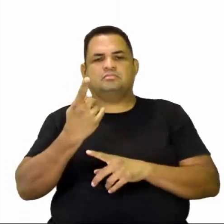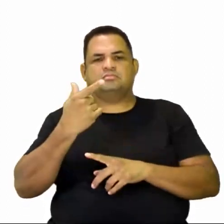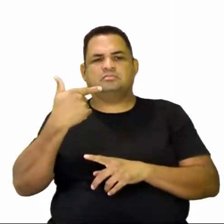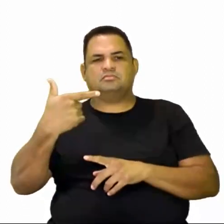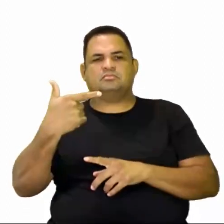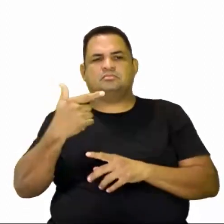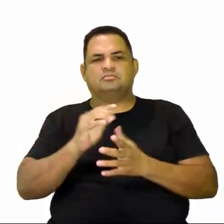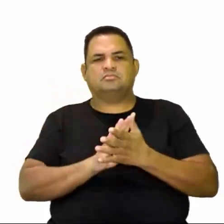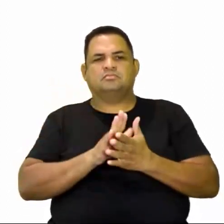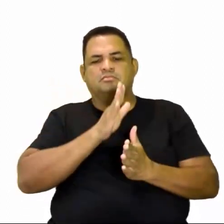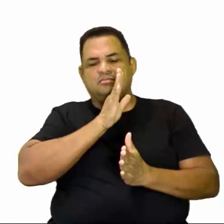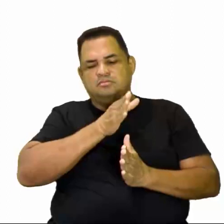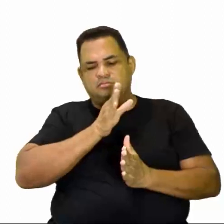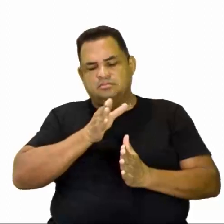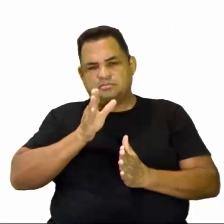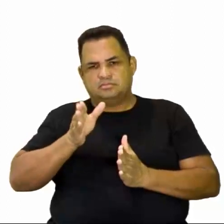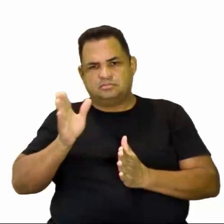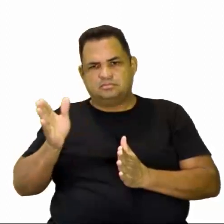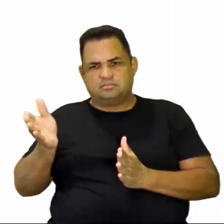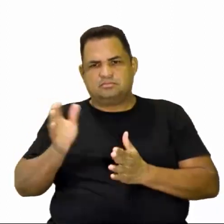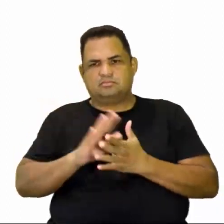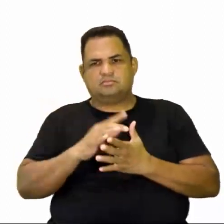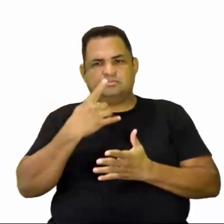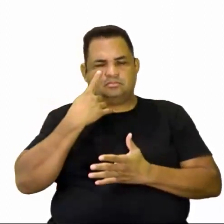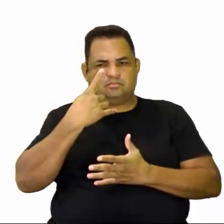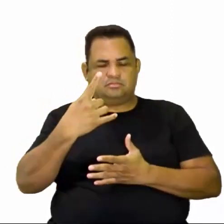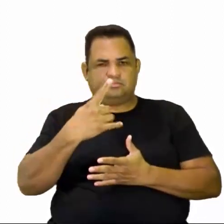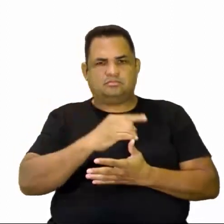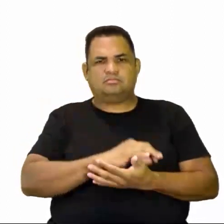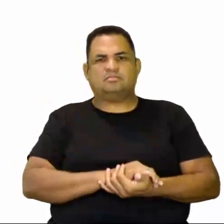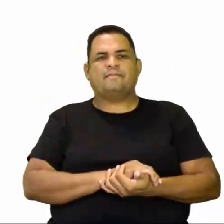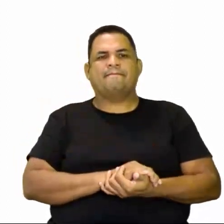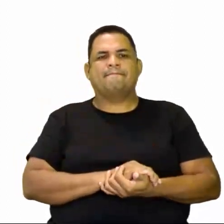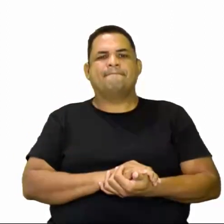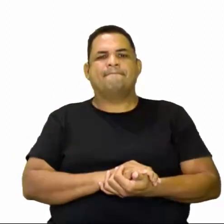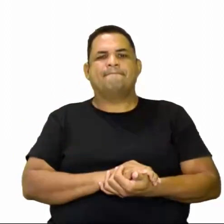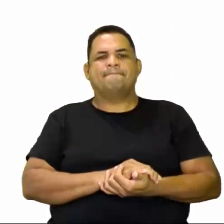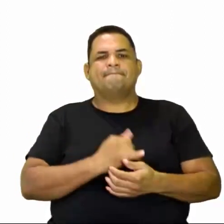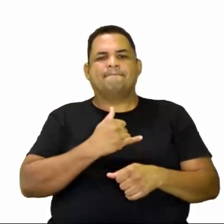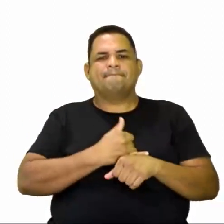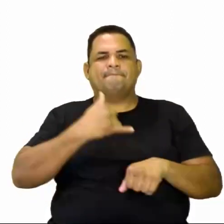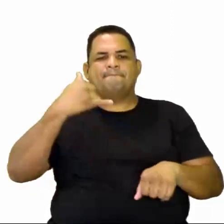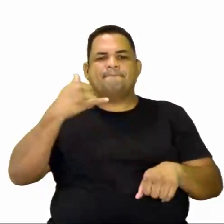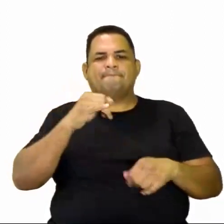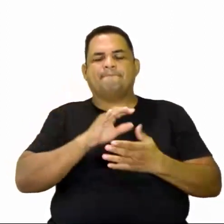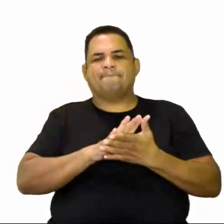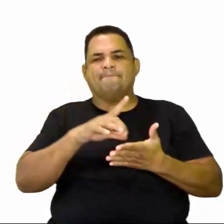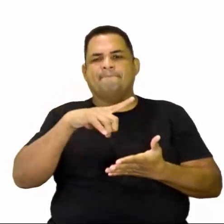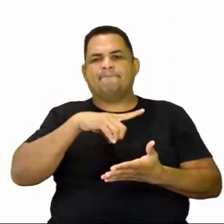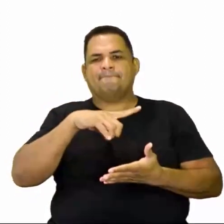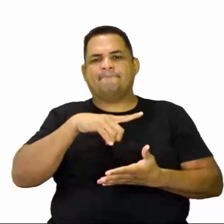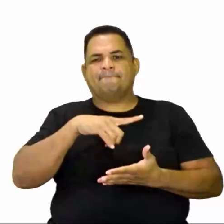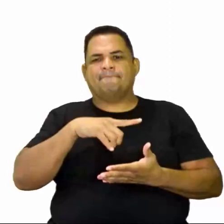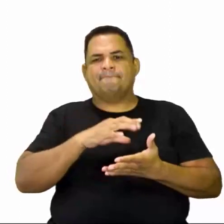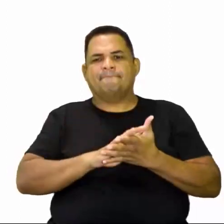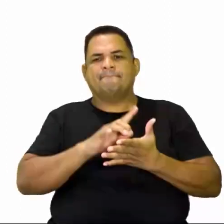de reatividade que vocês viram anteriormente, a fila de reatividade dos metais, nós vemos que o zinco é